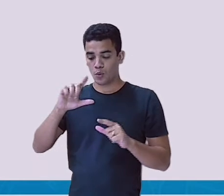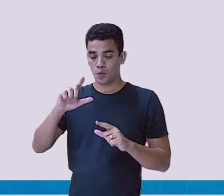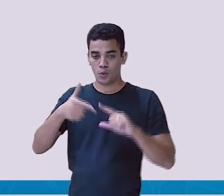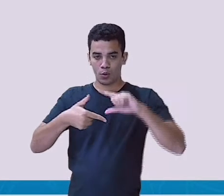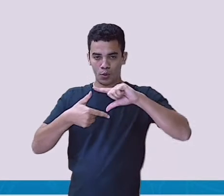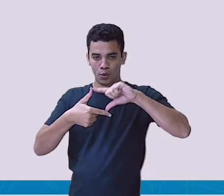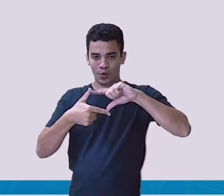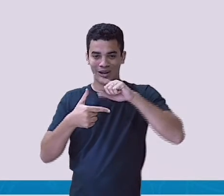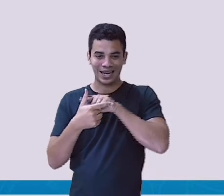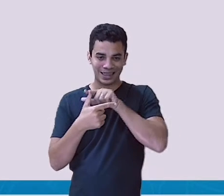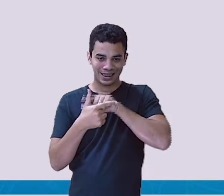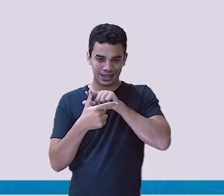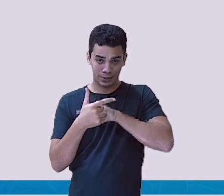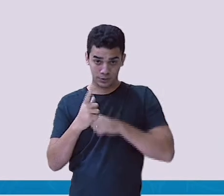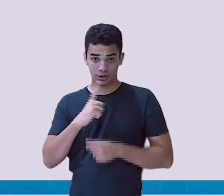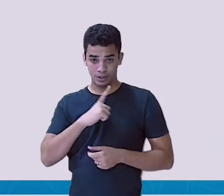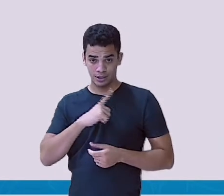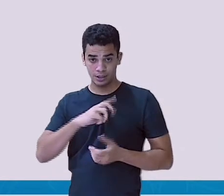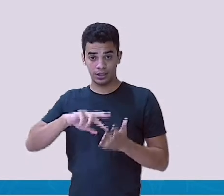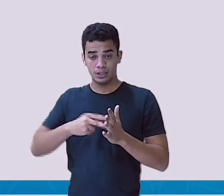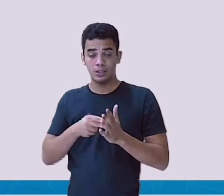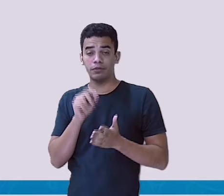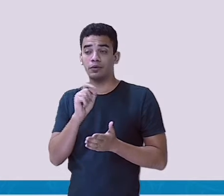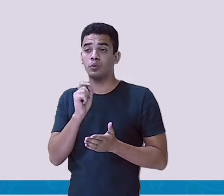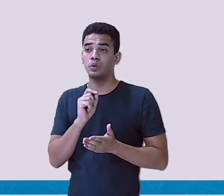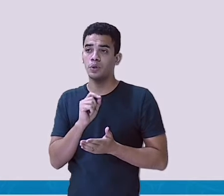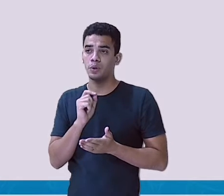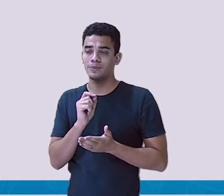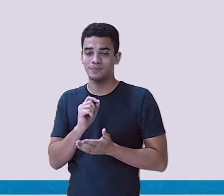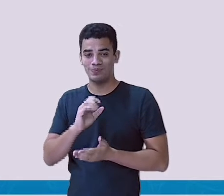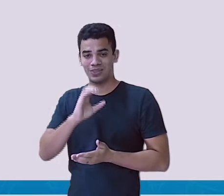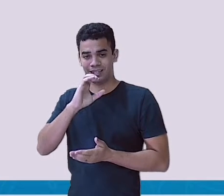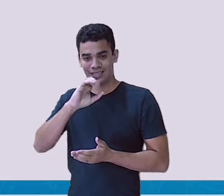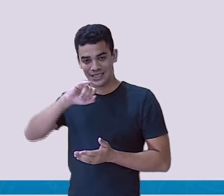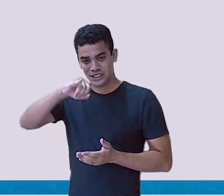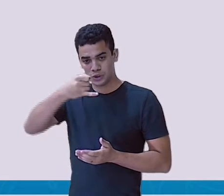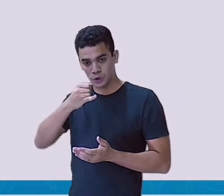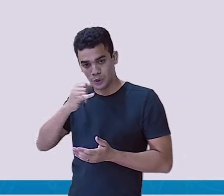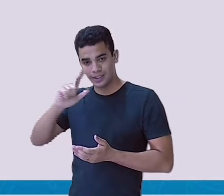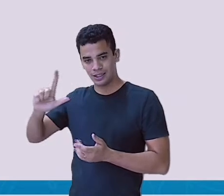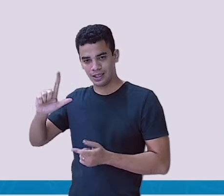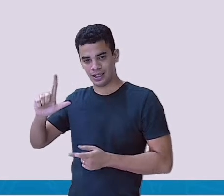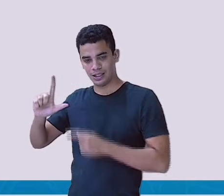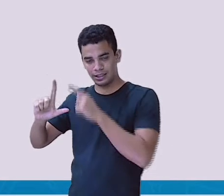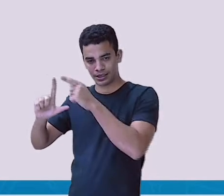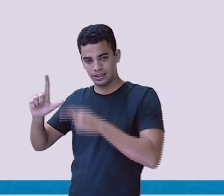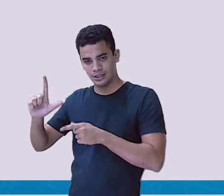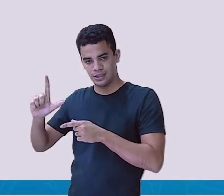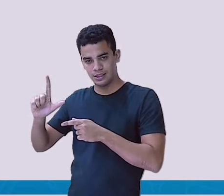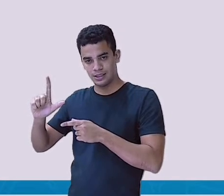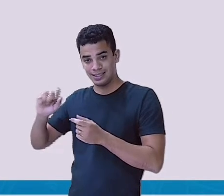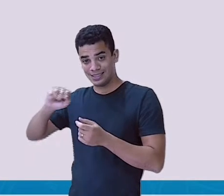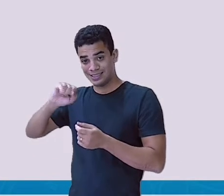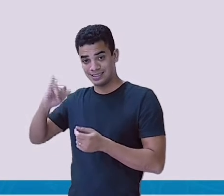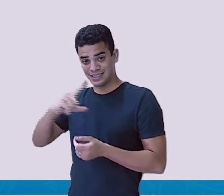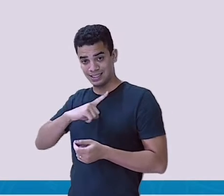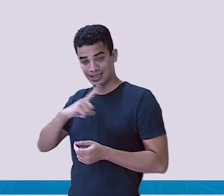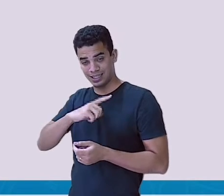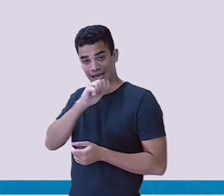hipotenusa é CA. Neste triângulo aqui, a hipotenusa é JF. L. Então, se são congruentes